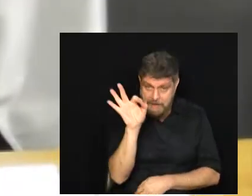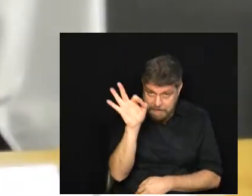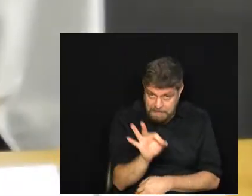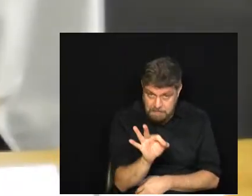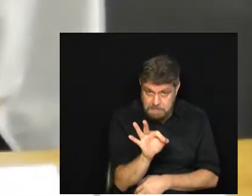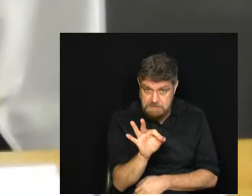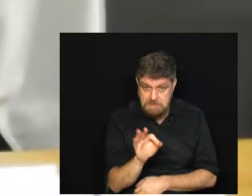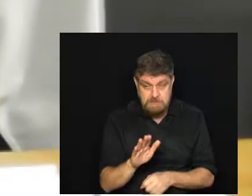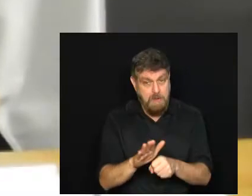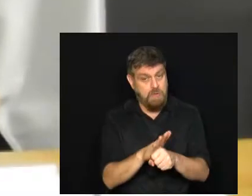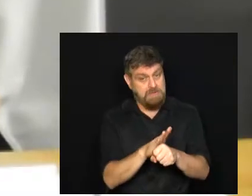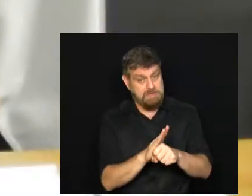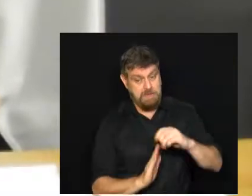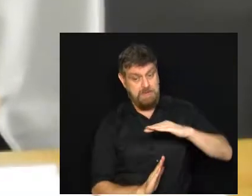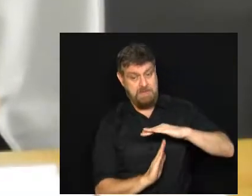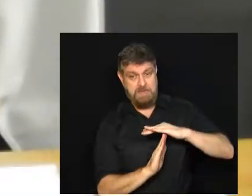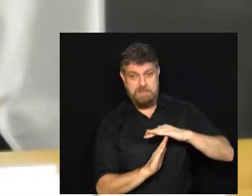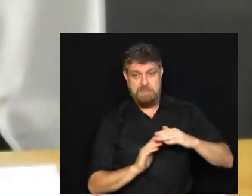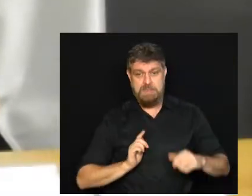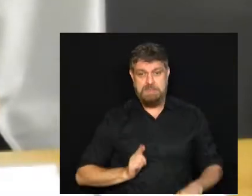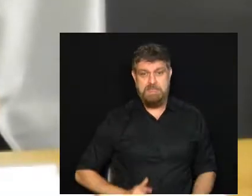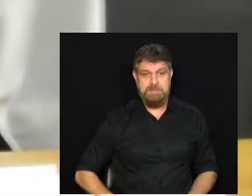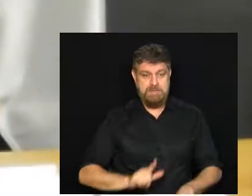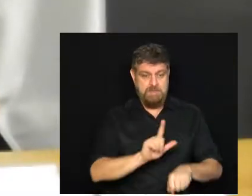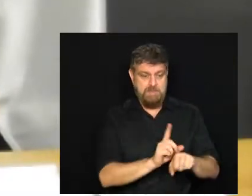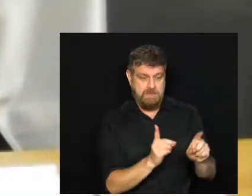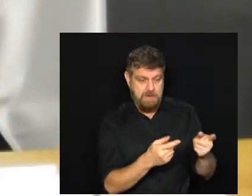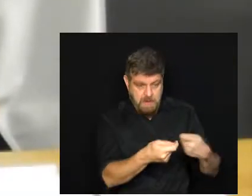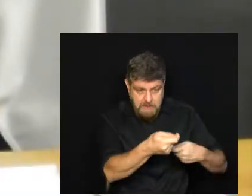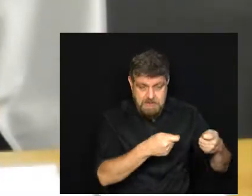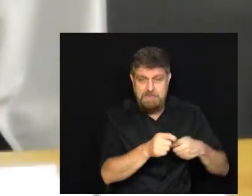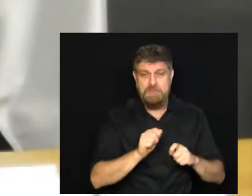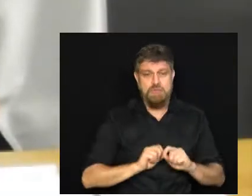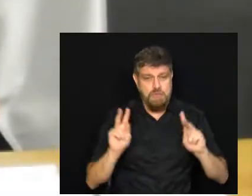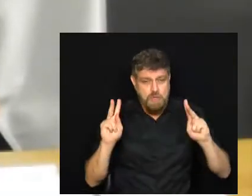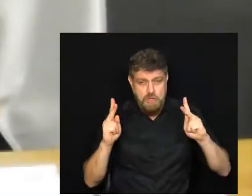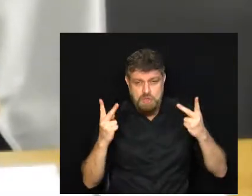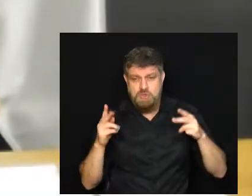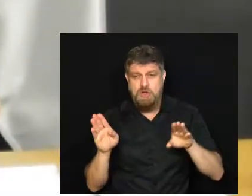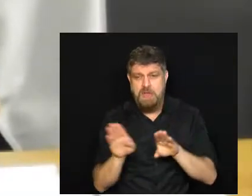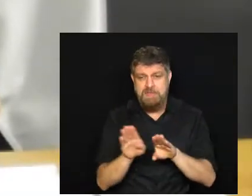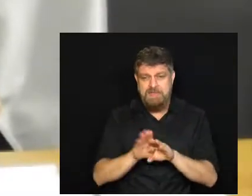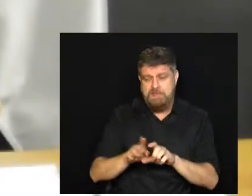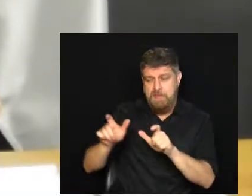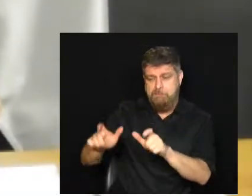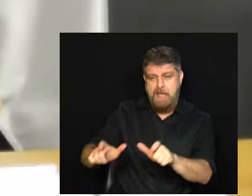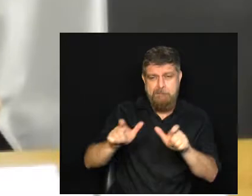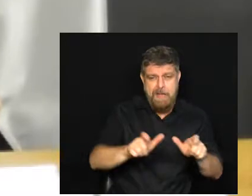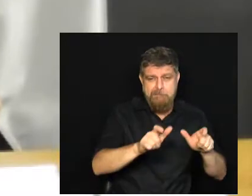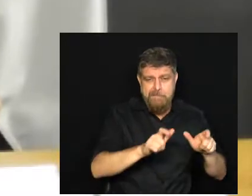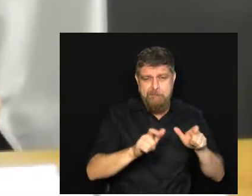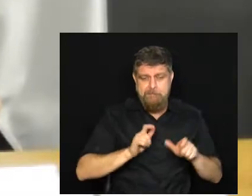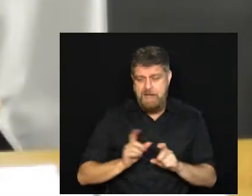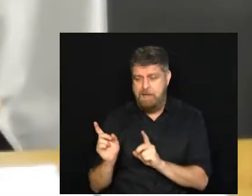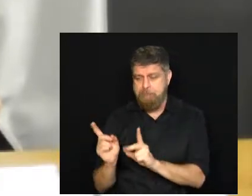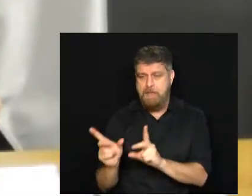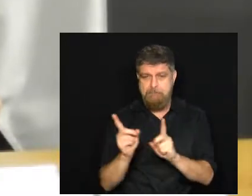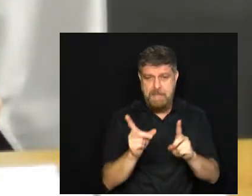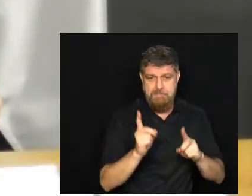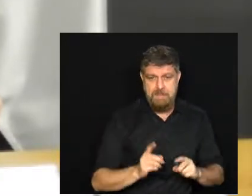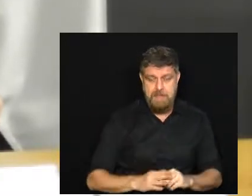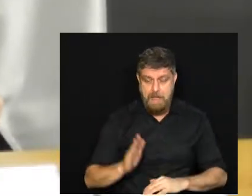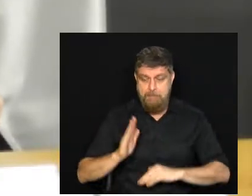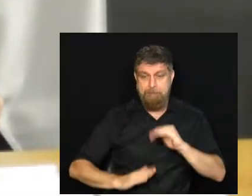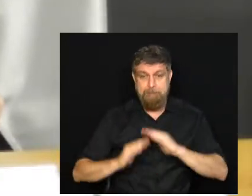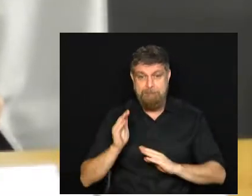40%, comércio e serviços, inclusive galerias, estabelecimentos congêneres, shopping centers, atividades